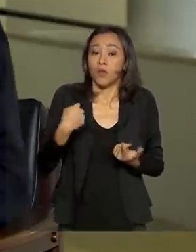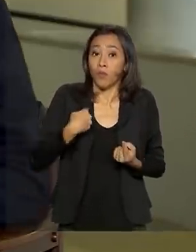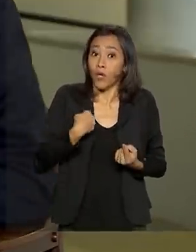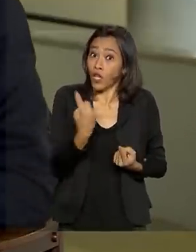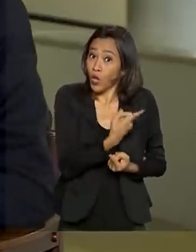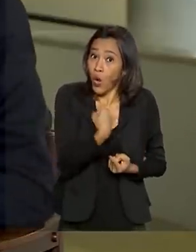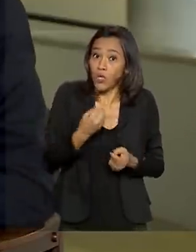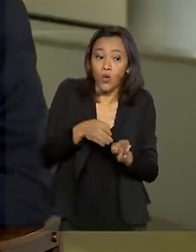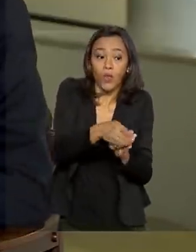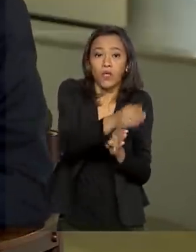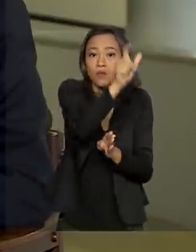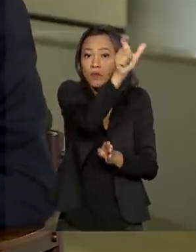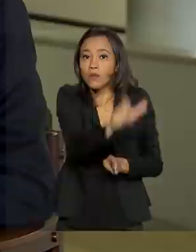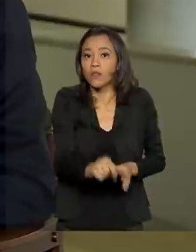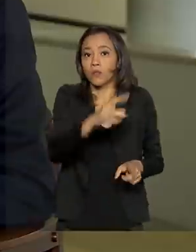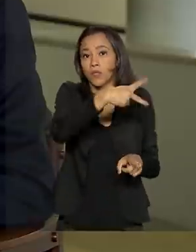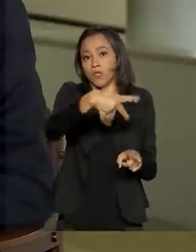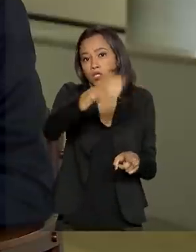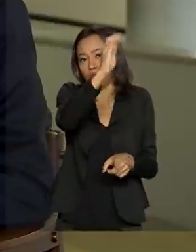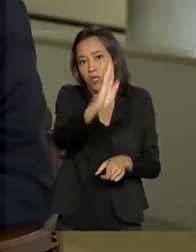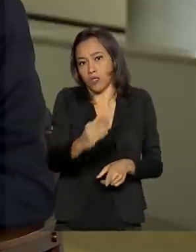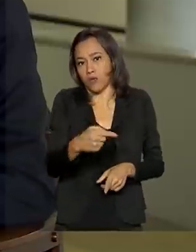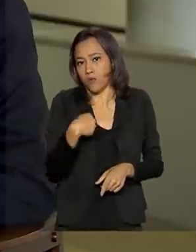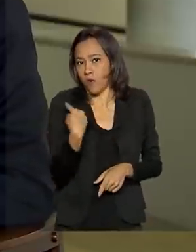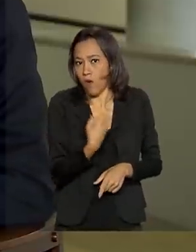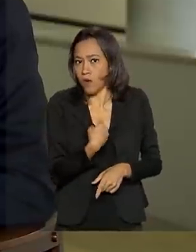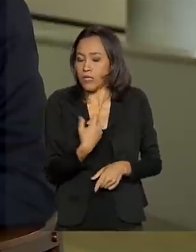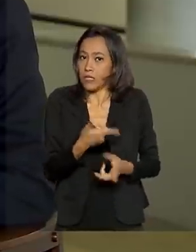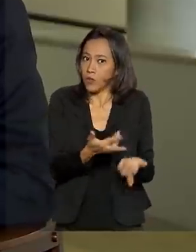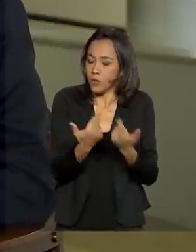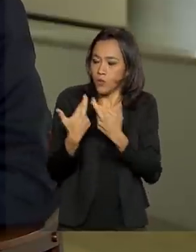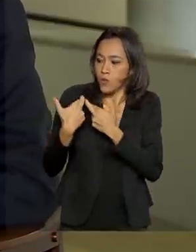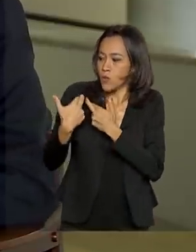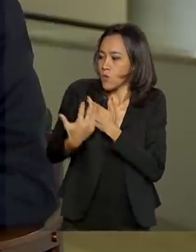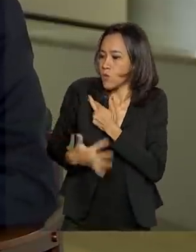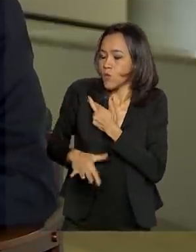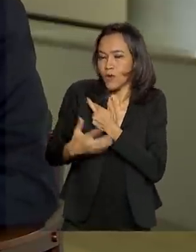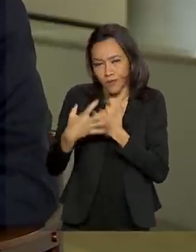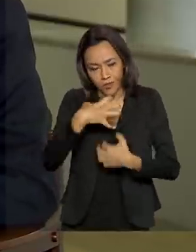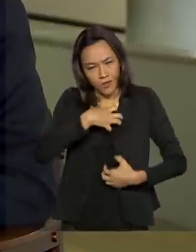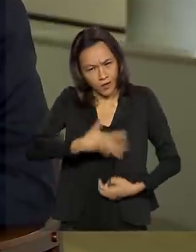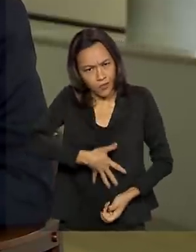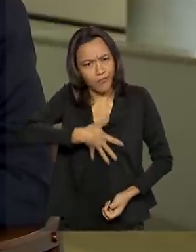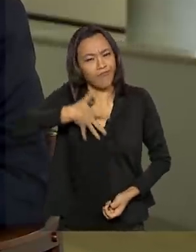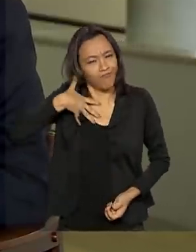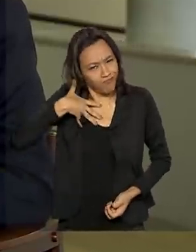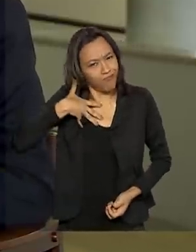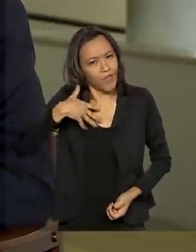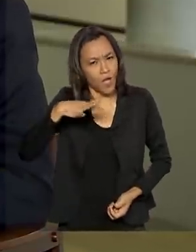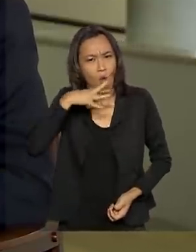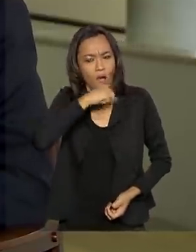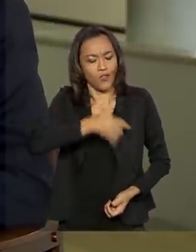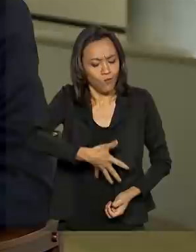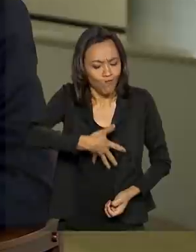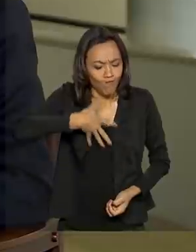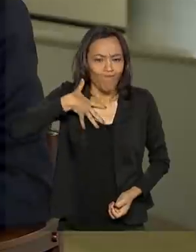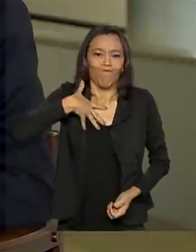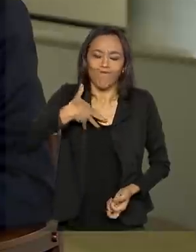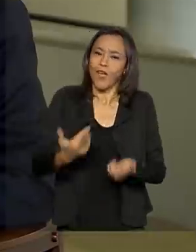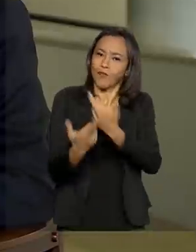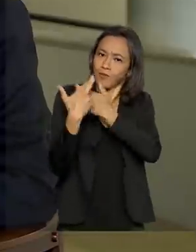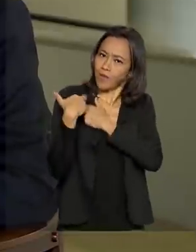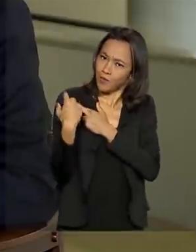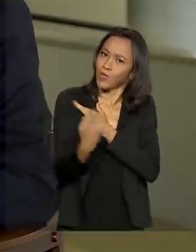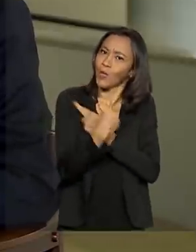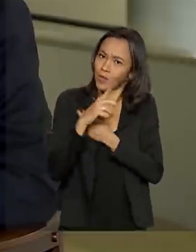diretamente o presidente da República, e isso nos dá uma responsabilidade que nos honra muito. Eu acho uma honra a responsabilidade que